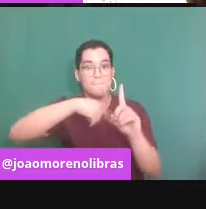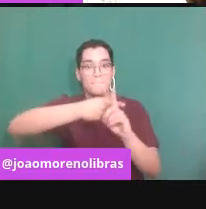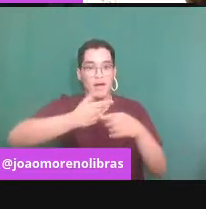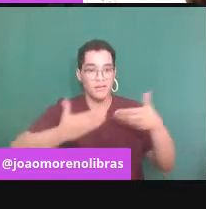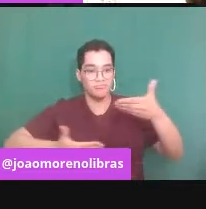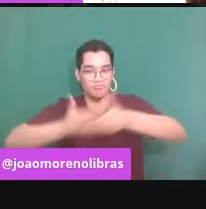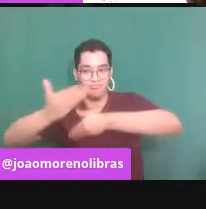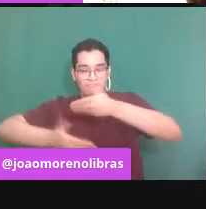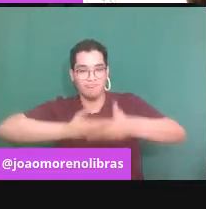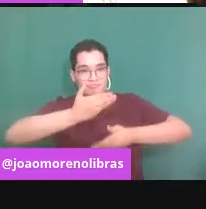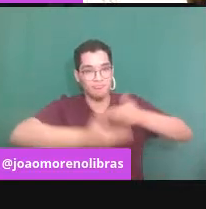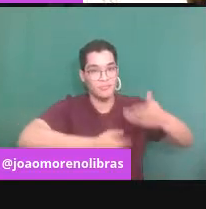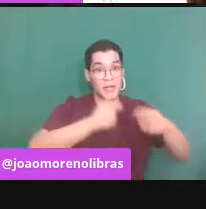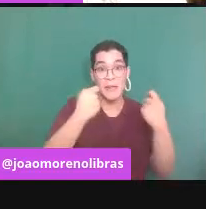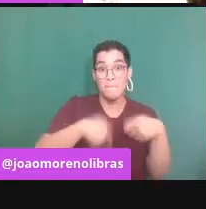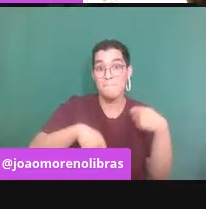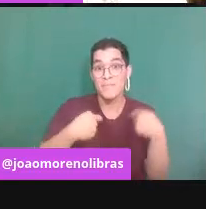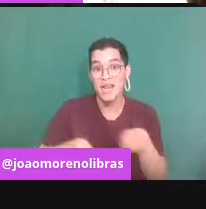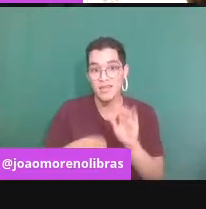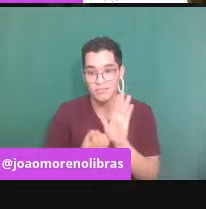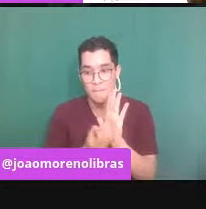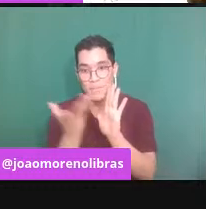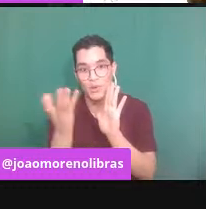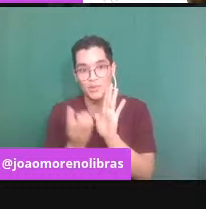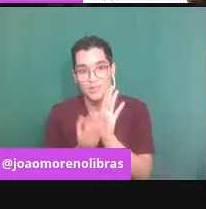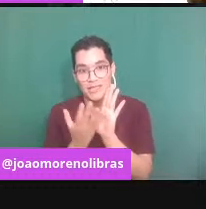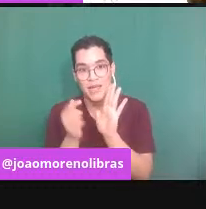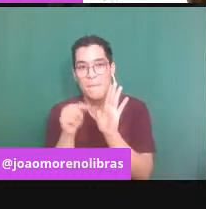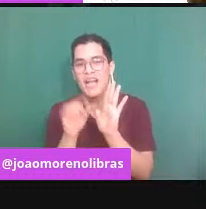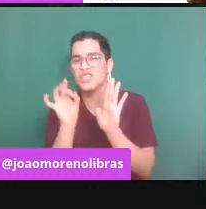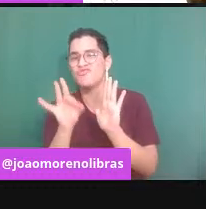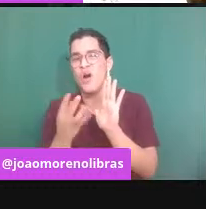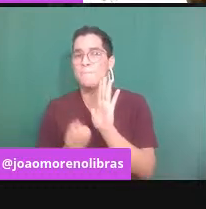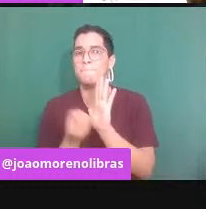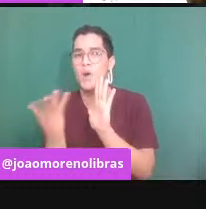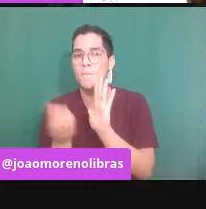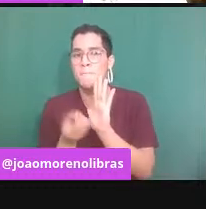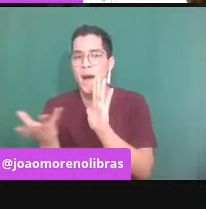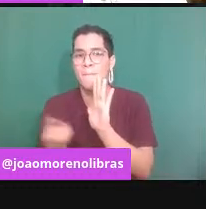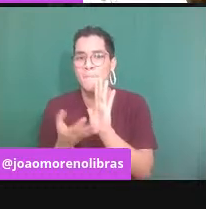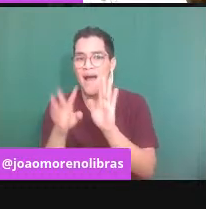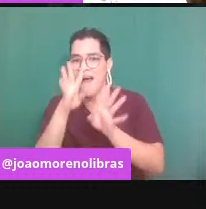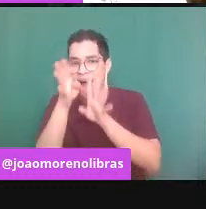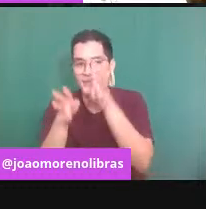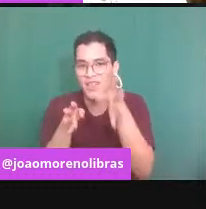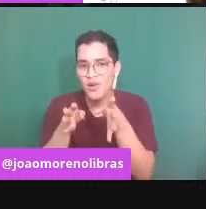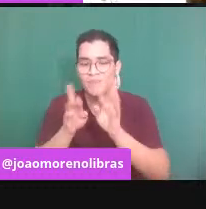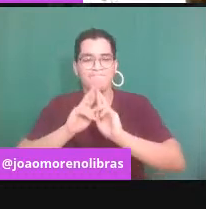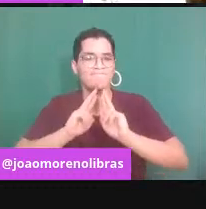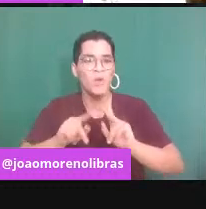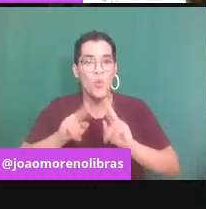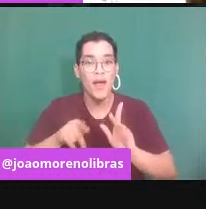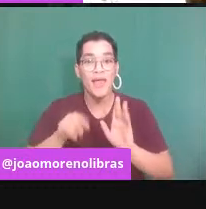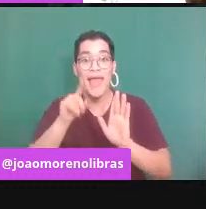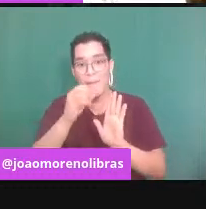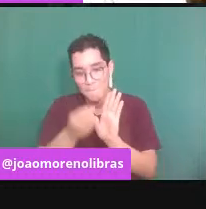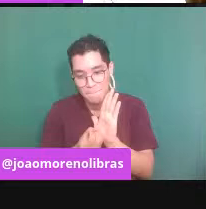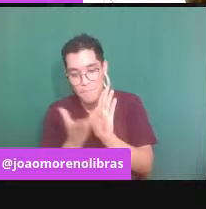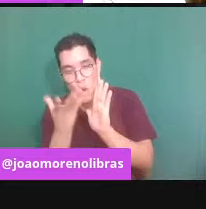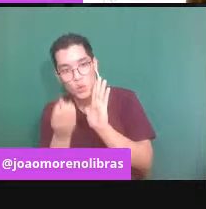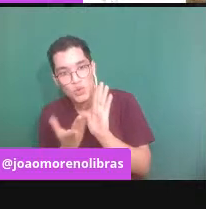produção de sentidos, né? Presente nos estudos, né? Uma visão que implica